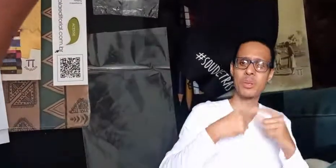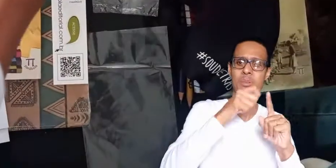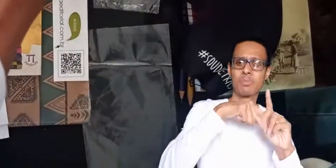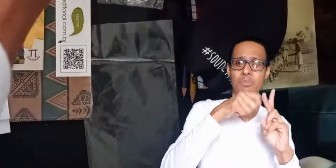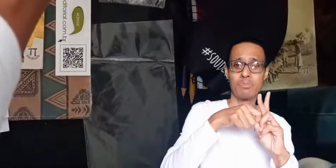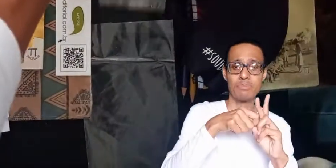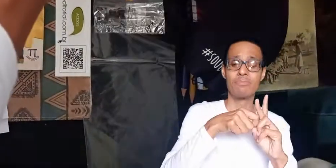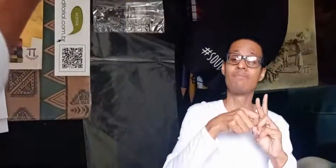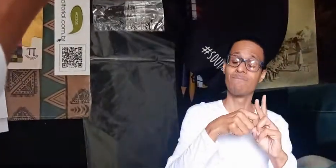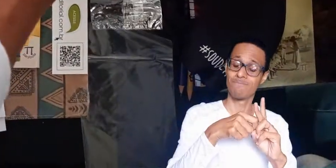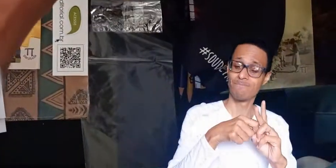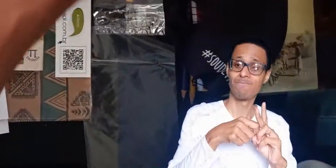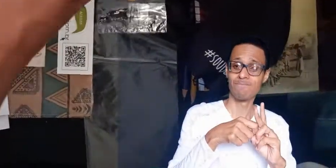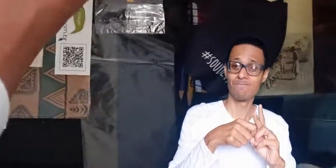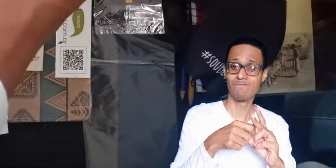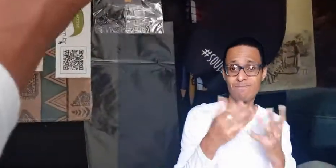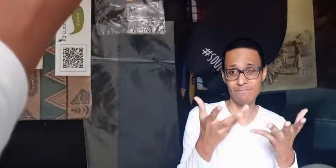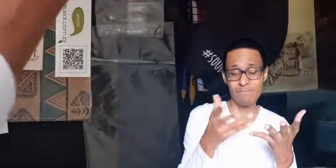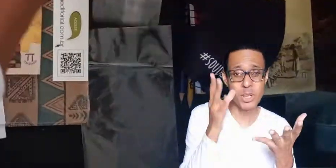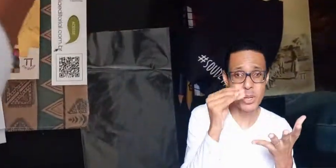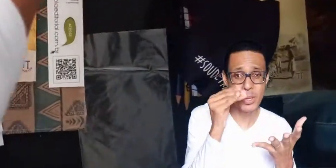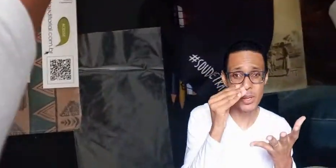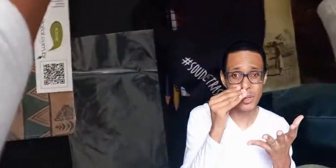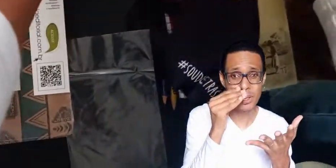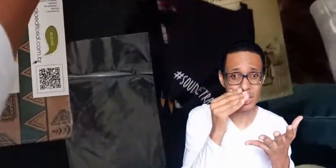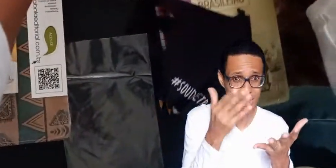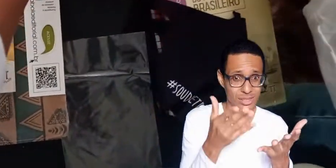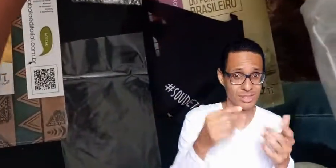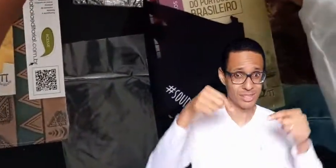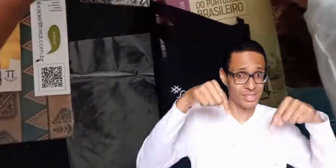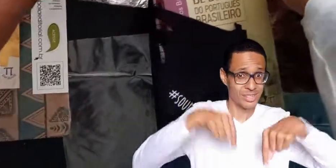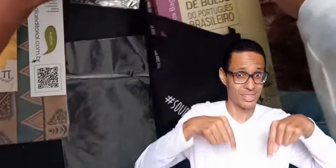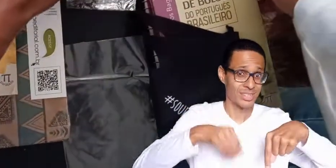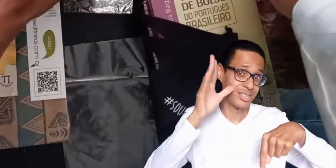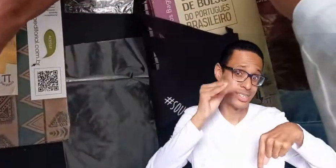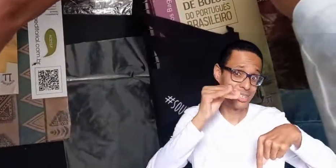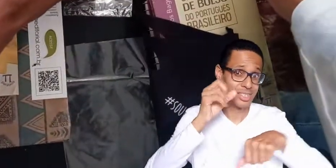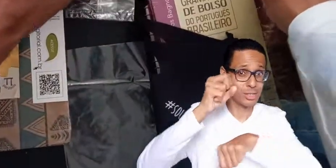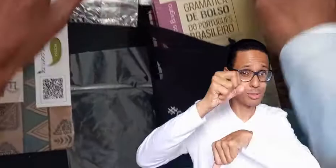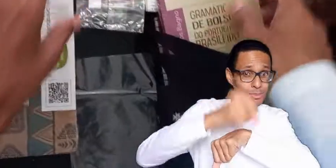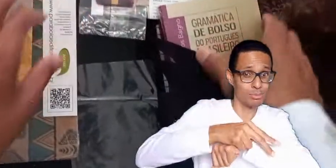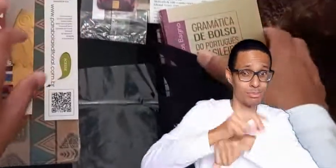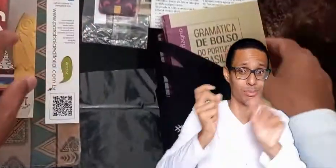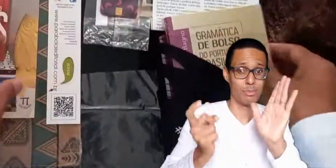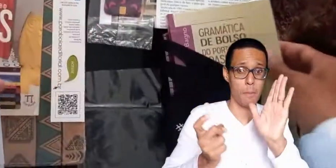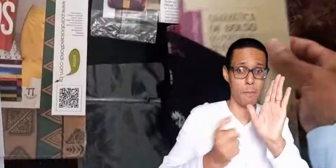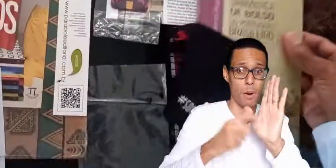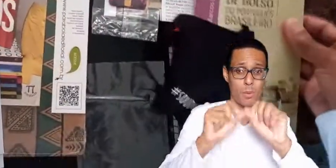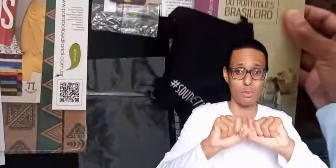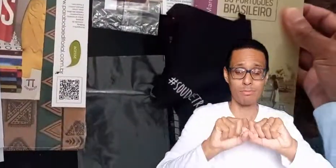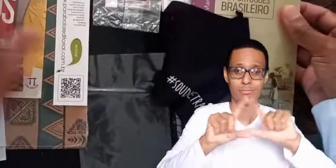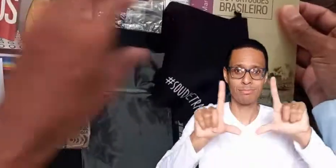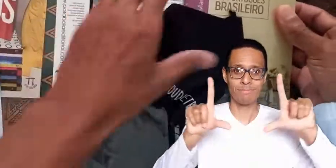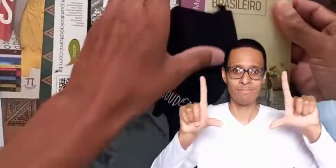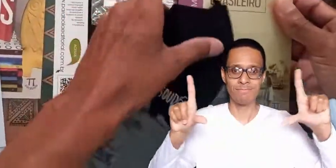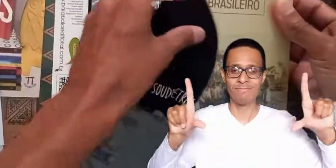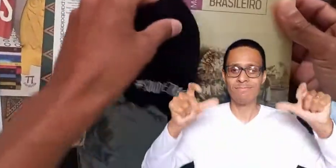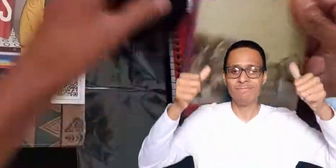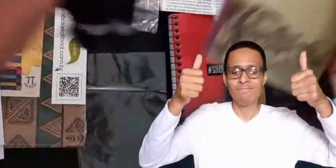Vou deixar na descrição, se você quiser ser um parabólico, entra para o clube. Vou deixar na descrição pra vocês aí